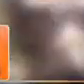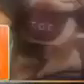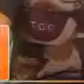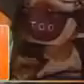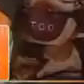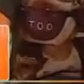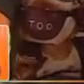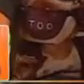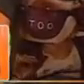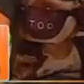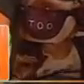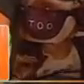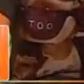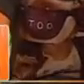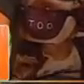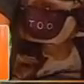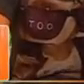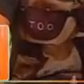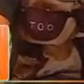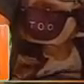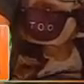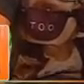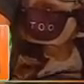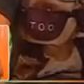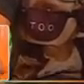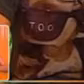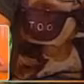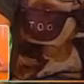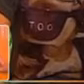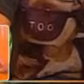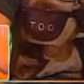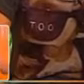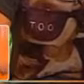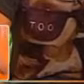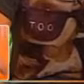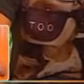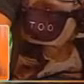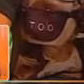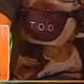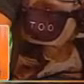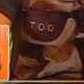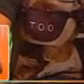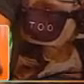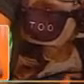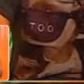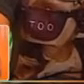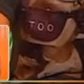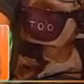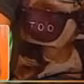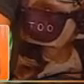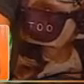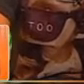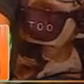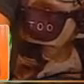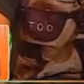porque quando vou para o palco e quando estou em palco representar e a cantar